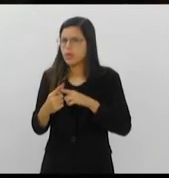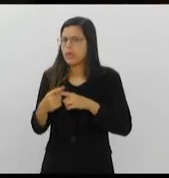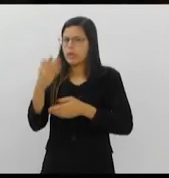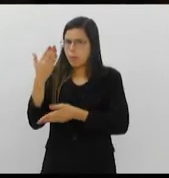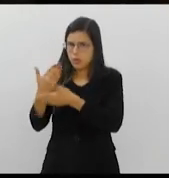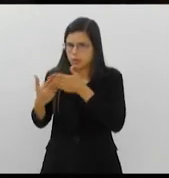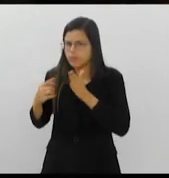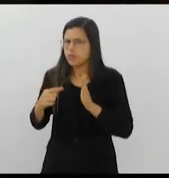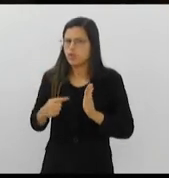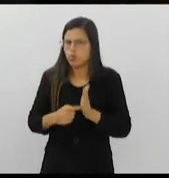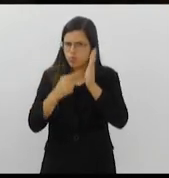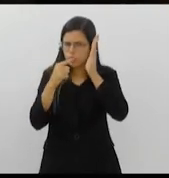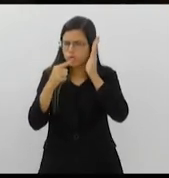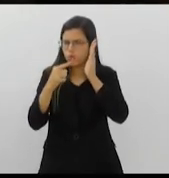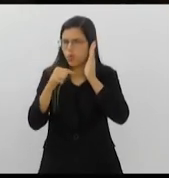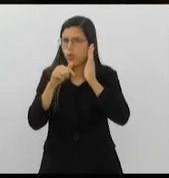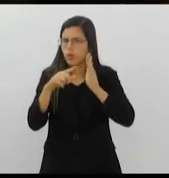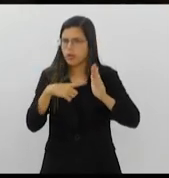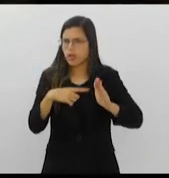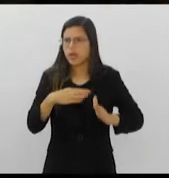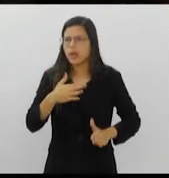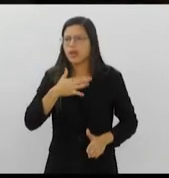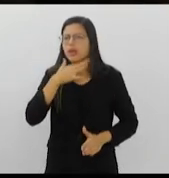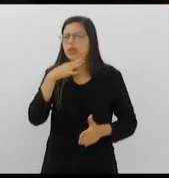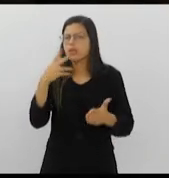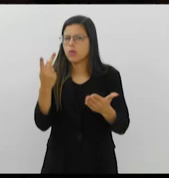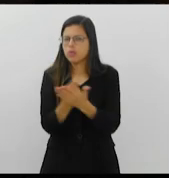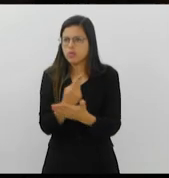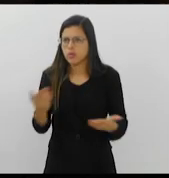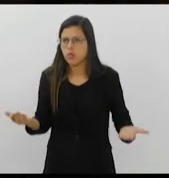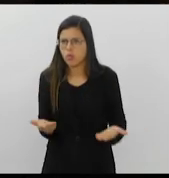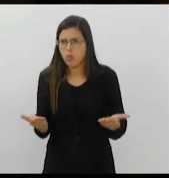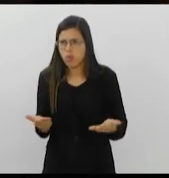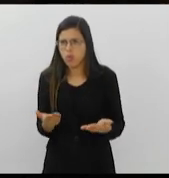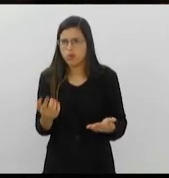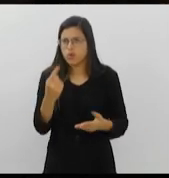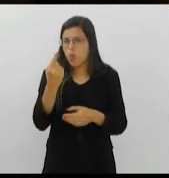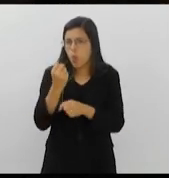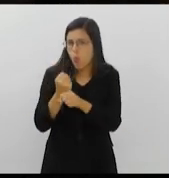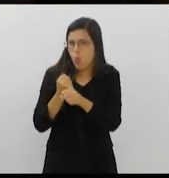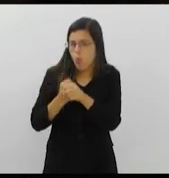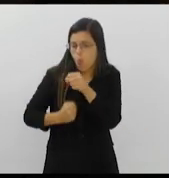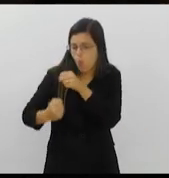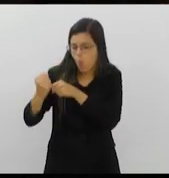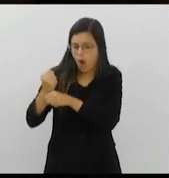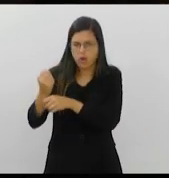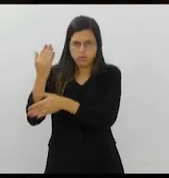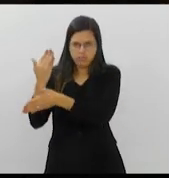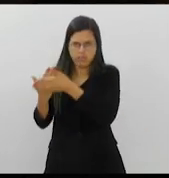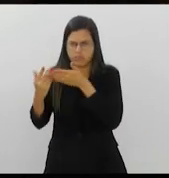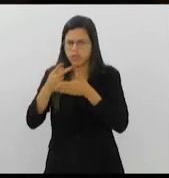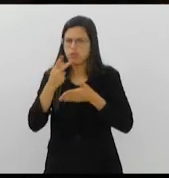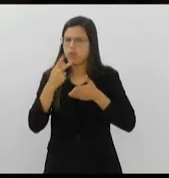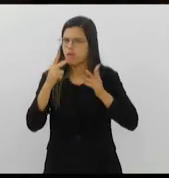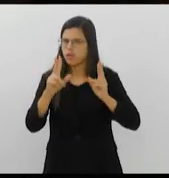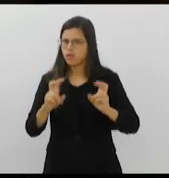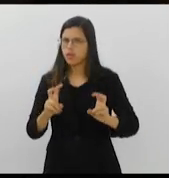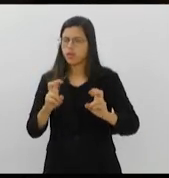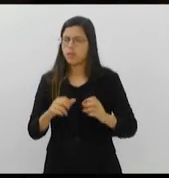que isso geraria a crise que está acontecendo hoje, ou seja, mais de um ano atrás nós falávamos desse tema,